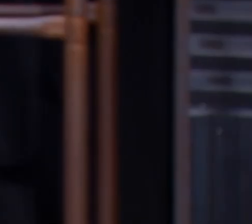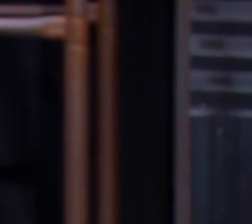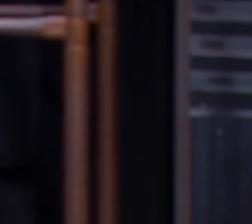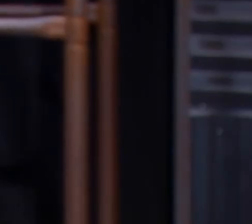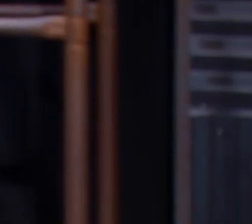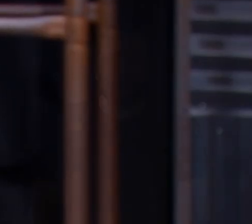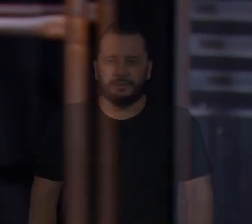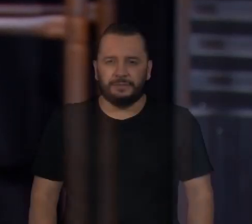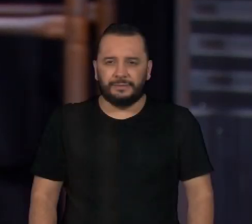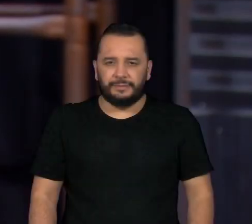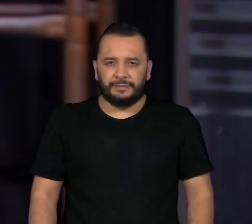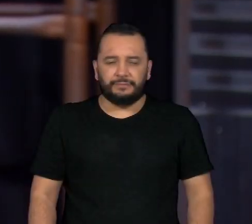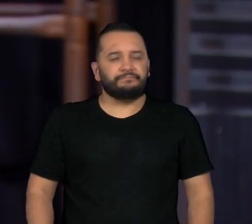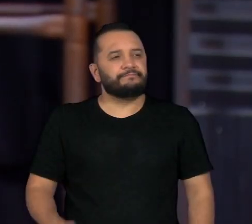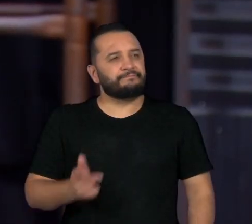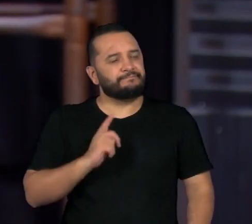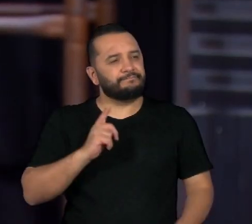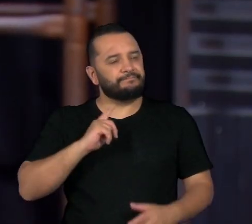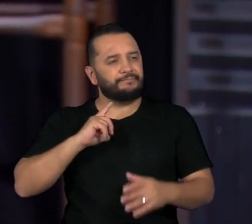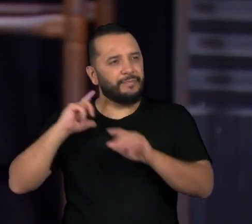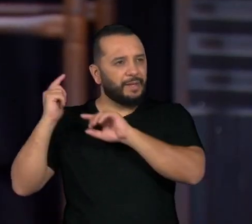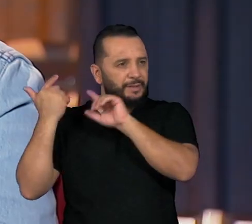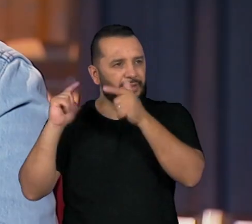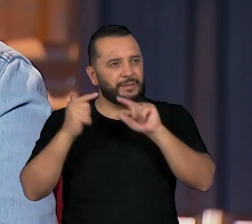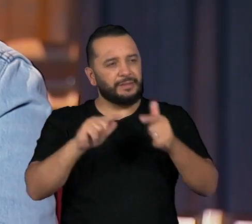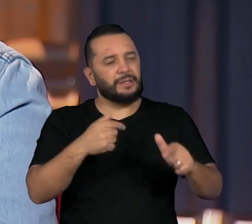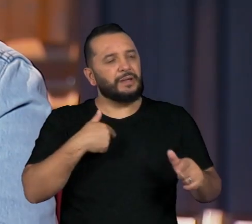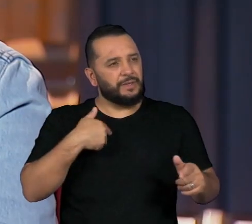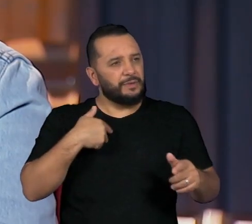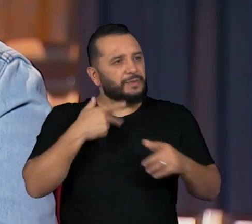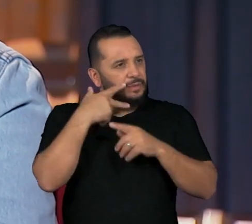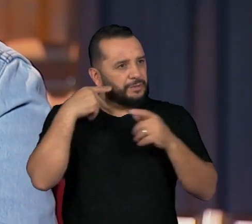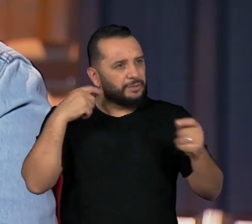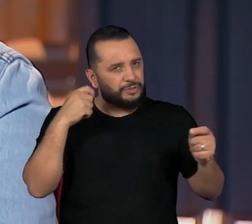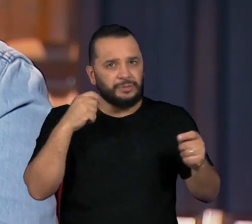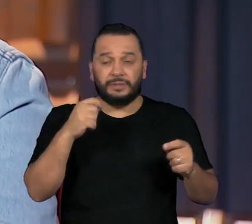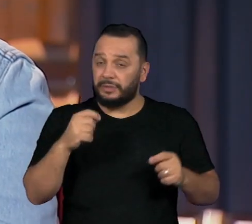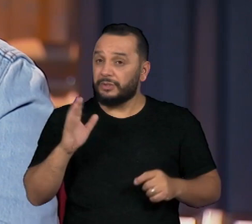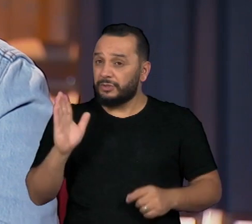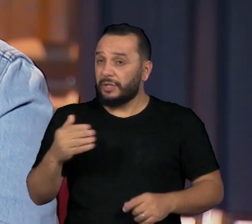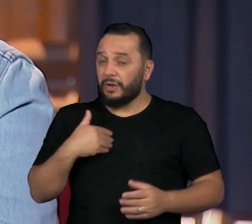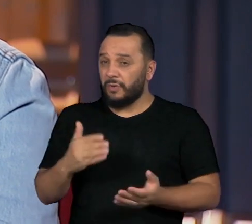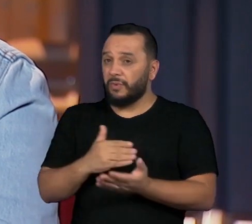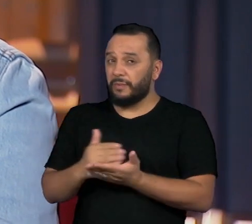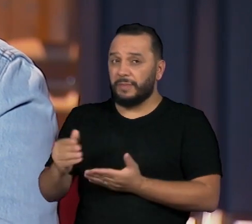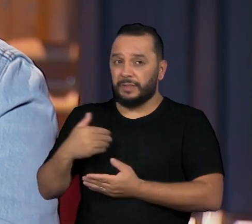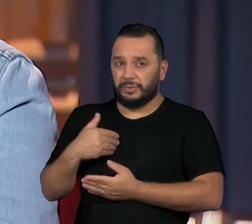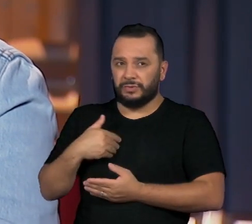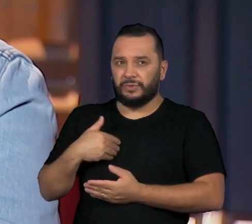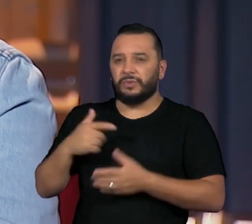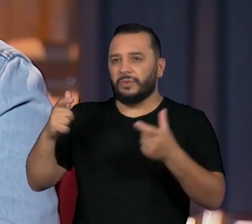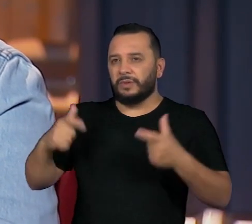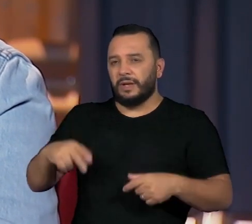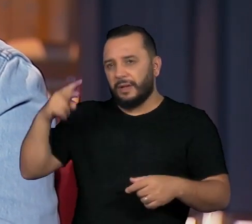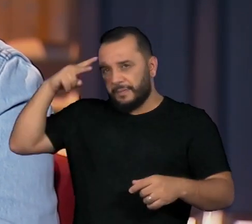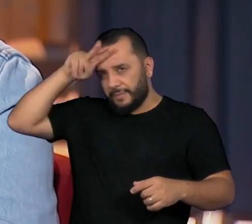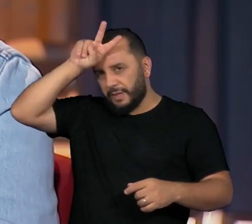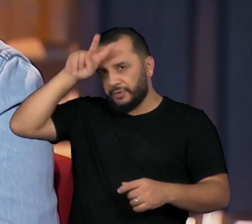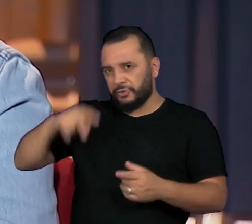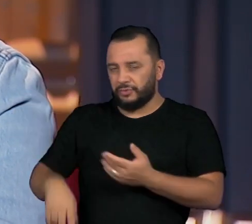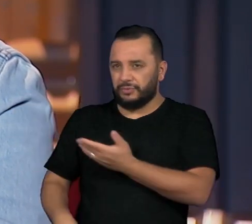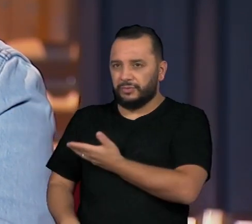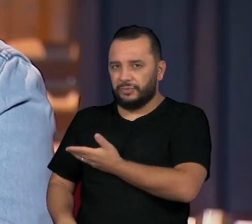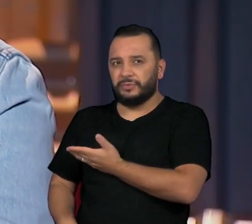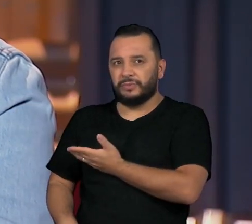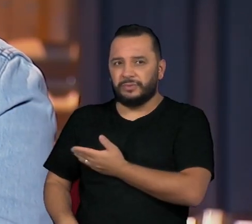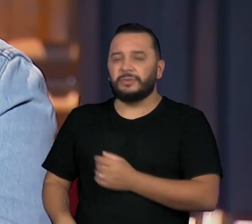E é uma tradição de indígenas mexicanos? Vem do deserto de Sonora, no México. Isso. Mas tem um uso nos últimos 70 anos,